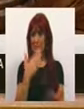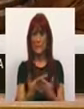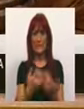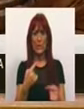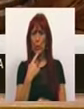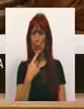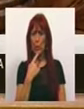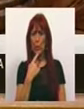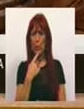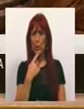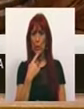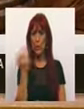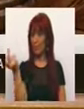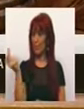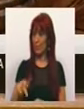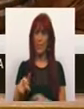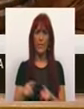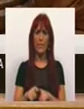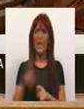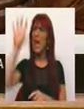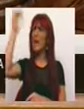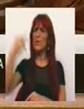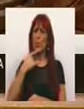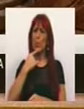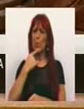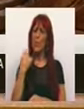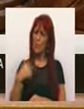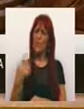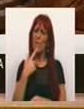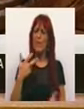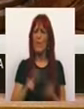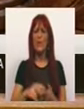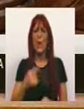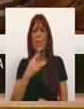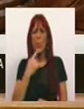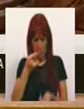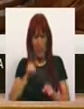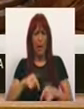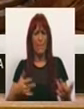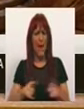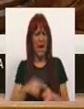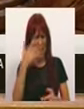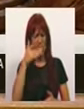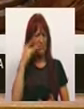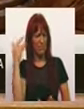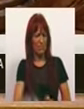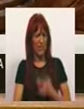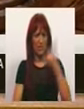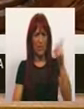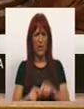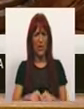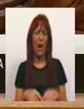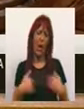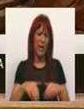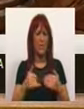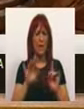uma com o fenômeno climático extremo uma extrema foi também em capacidade ea complacência